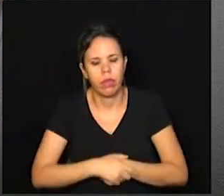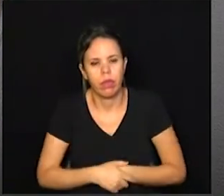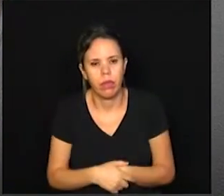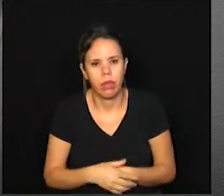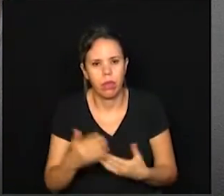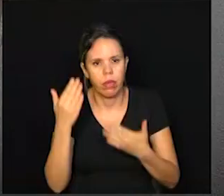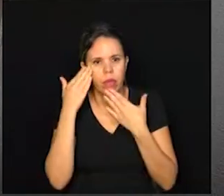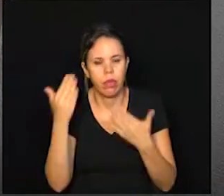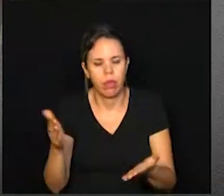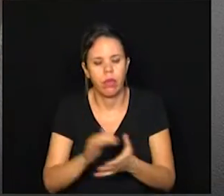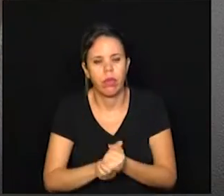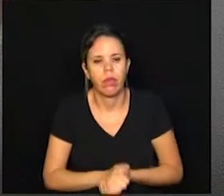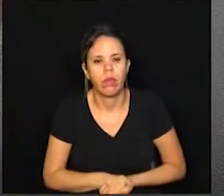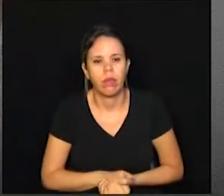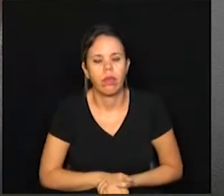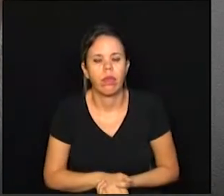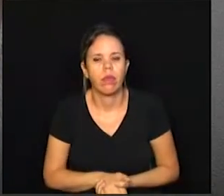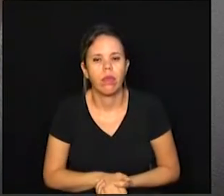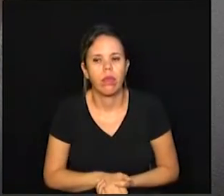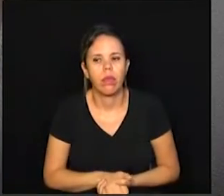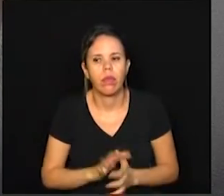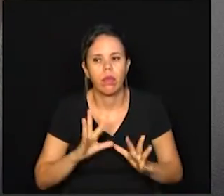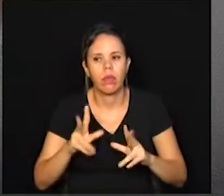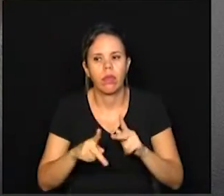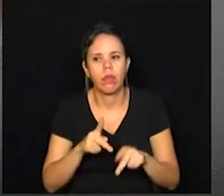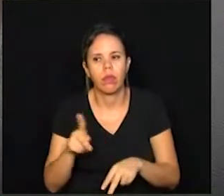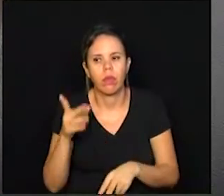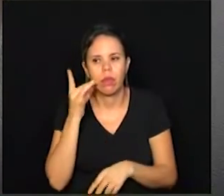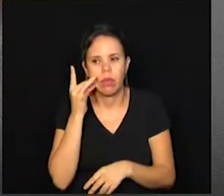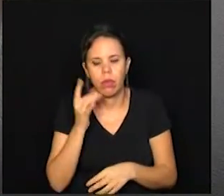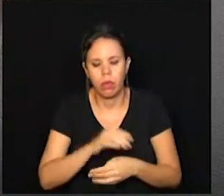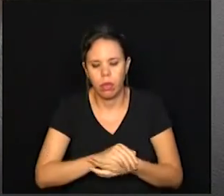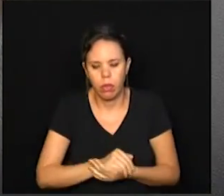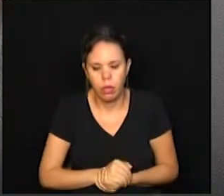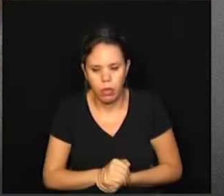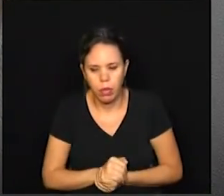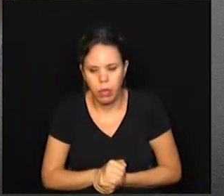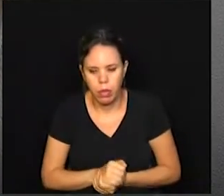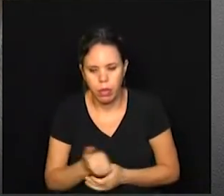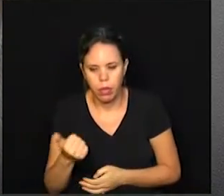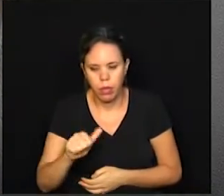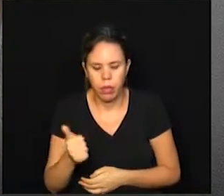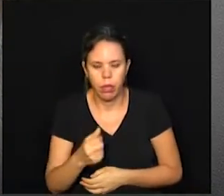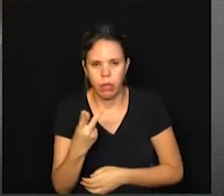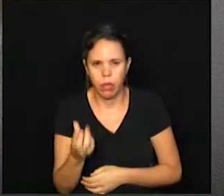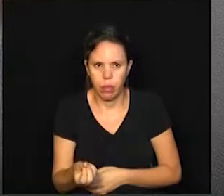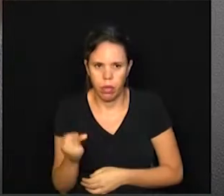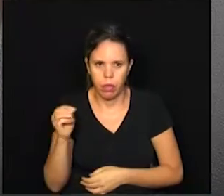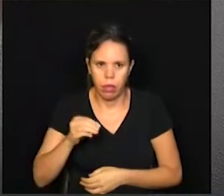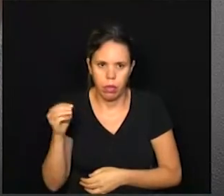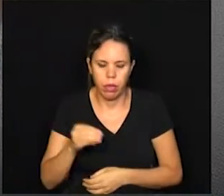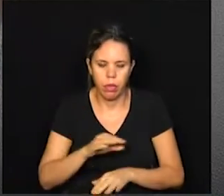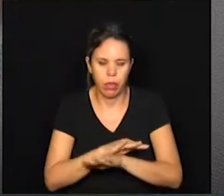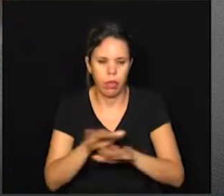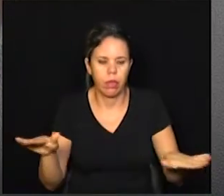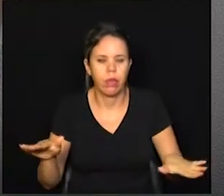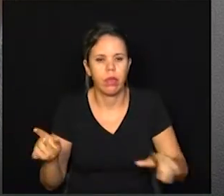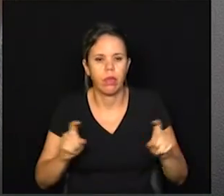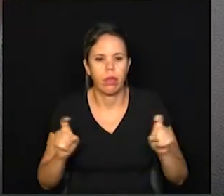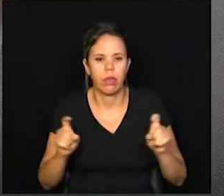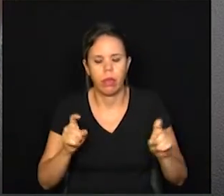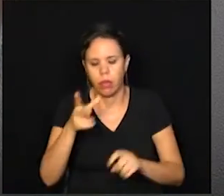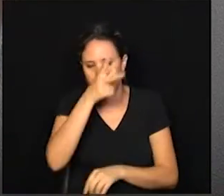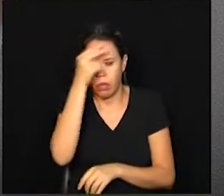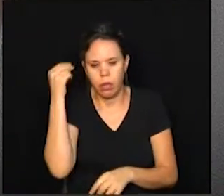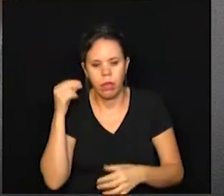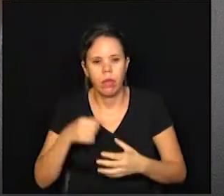muitíssimo obrigado, mais uma vez, a todos os presentes, e às 11h26, nós encerramos essa audiência